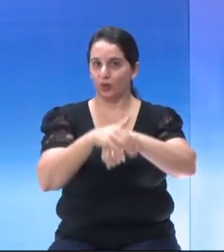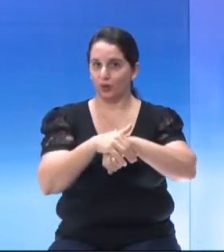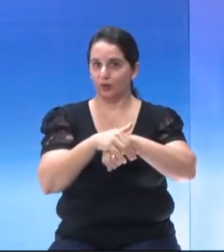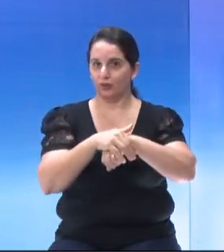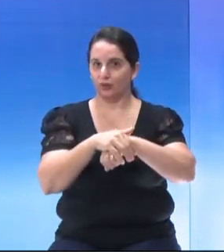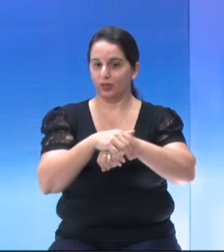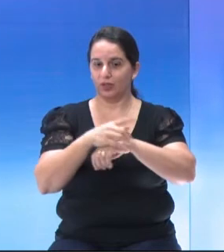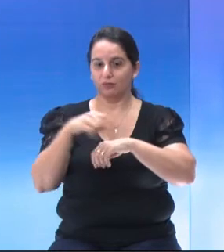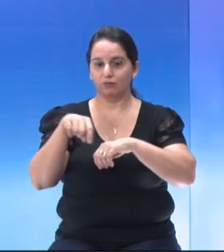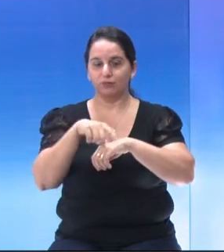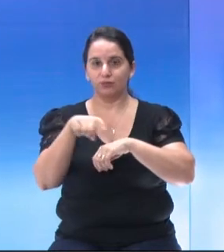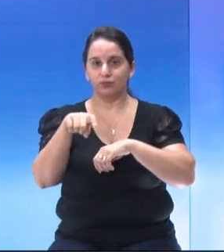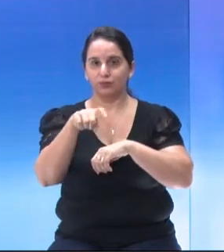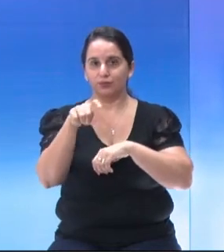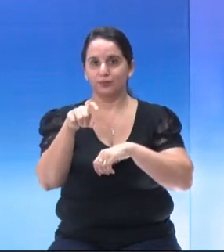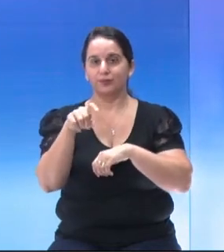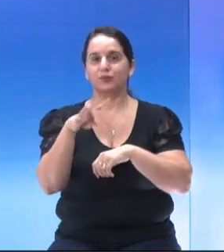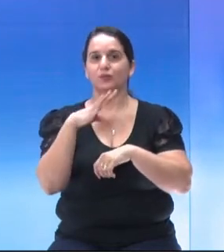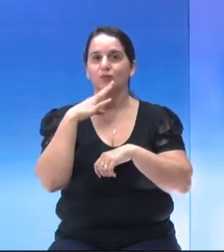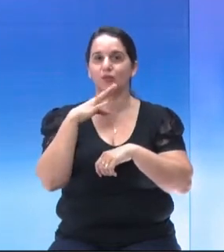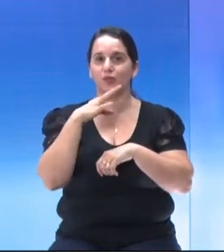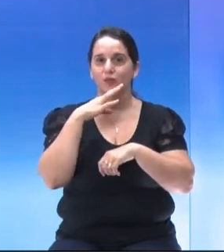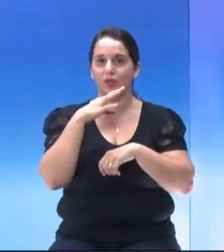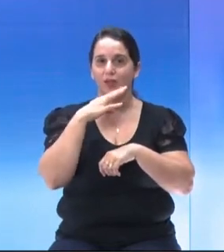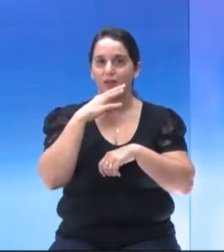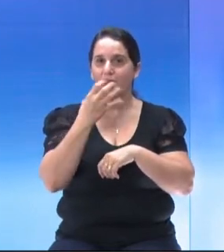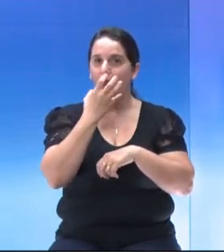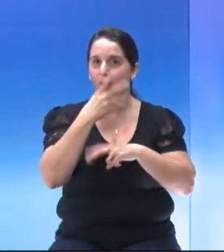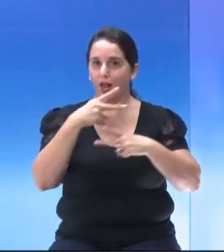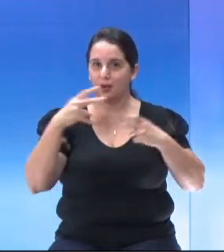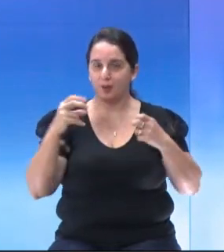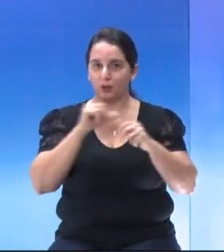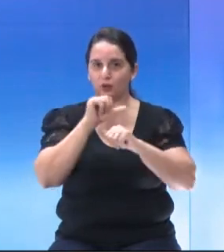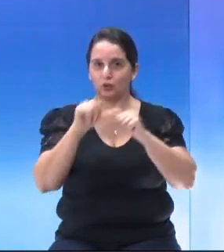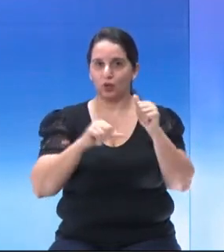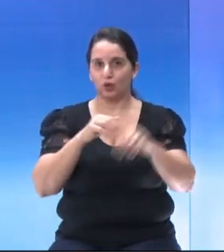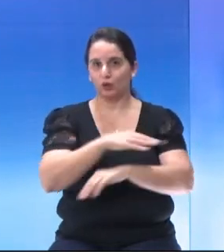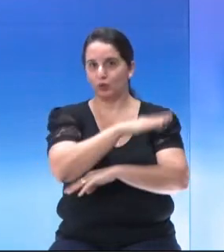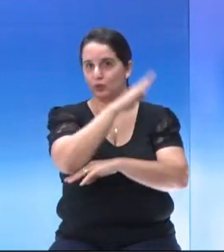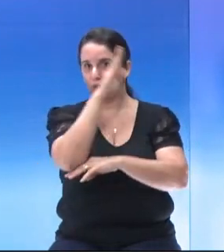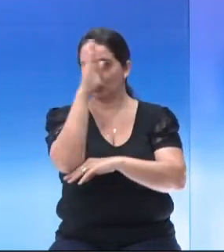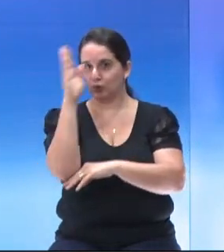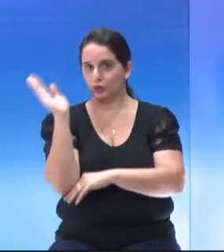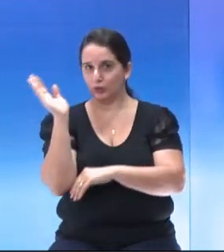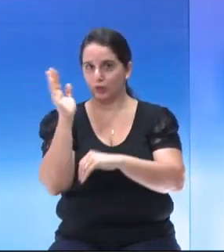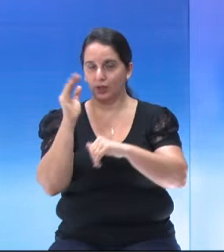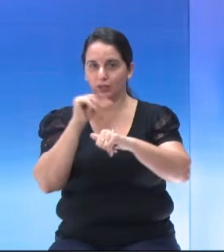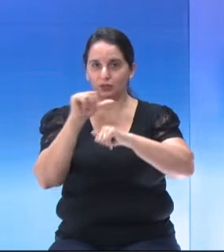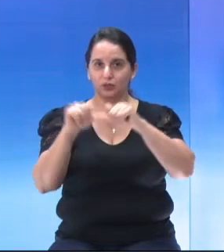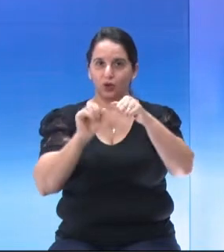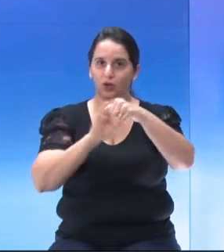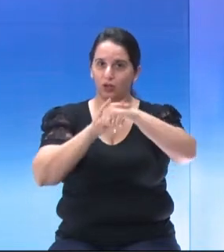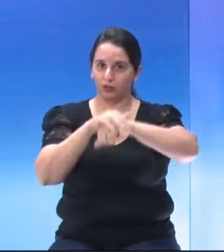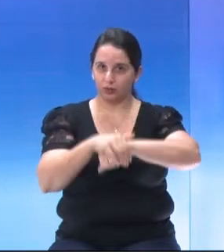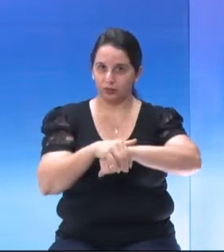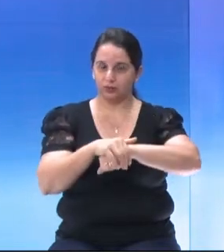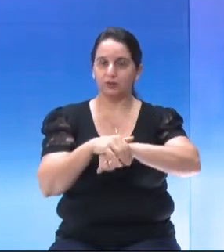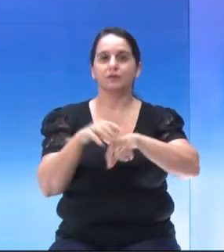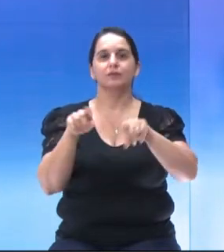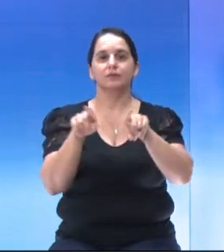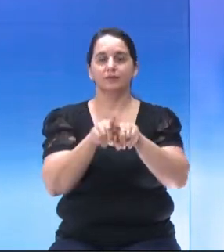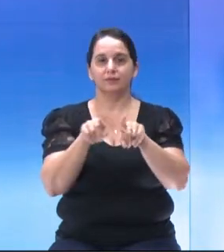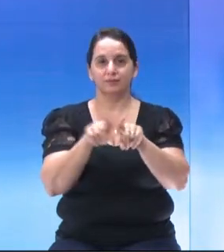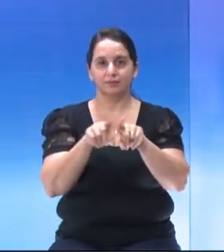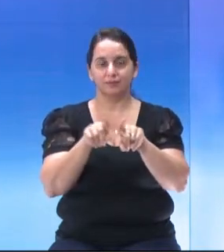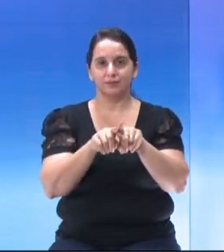falar do animal que troca o dia pela noite? Então, são os animais que vivem nesse bioma deserto, tá bom? Então,